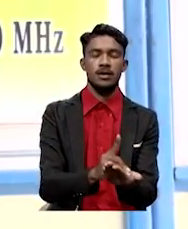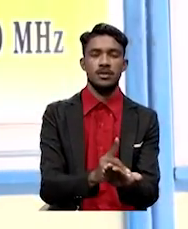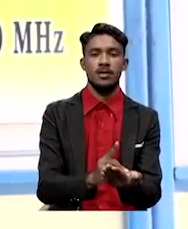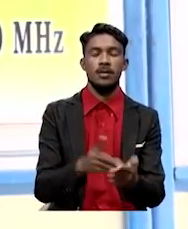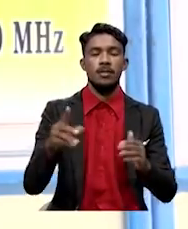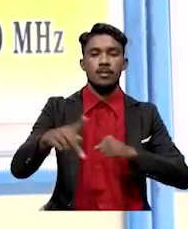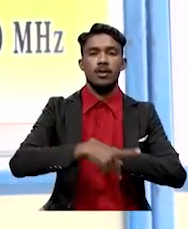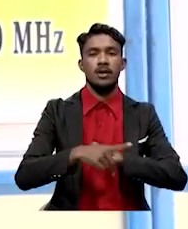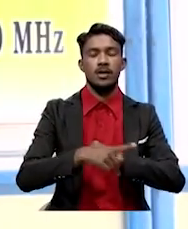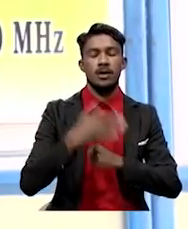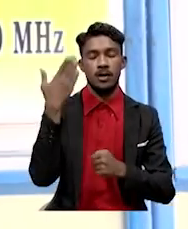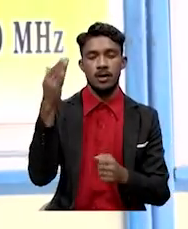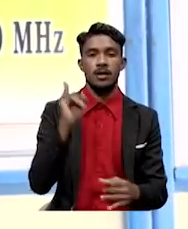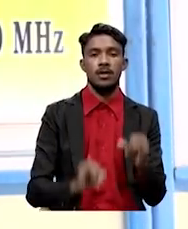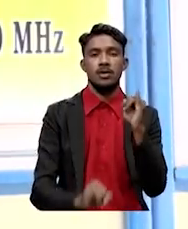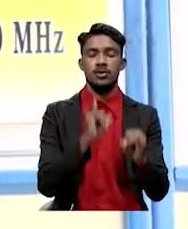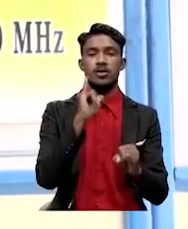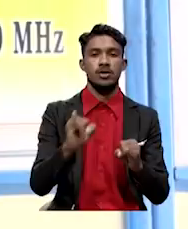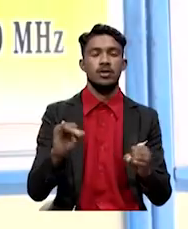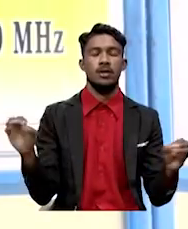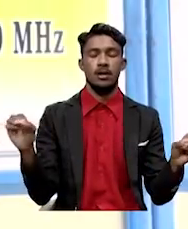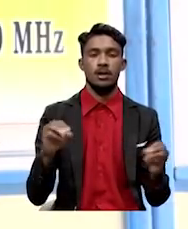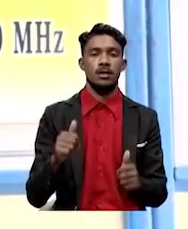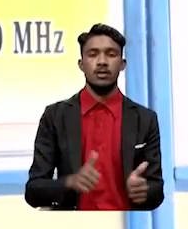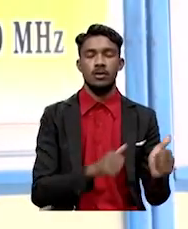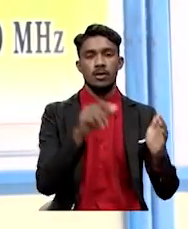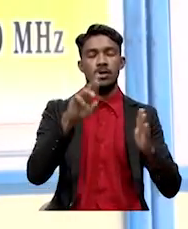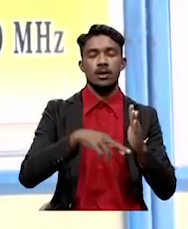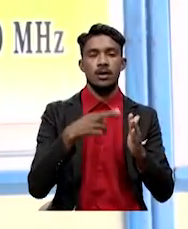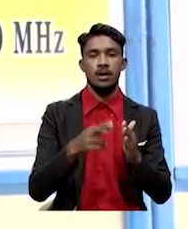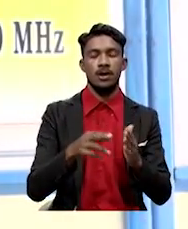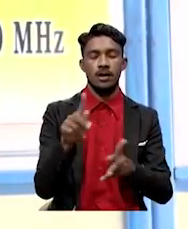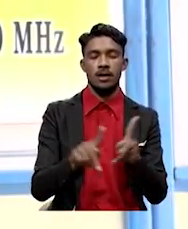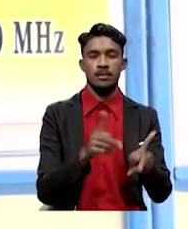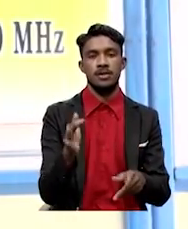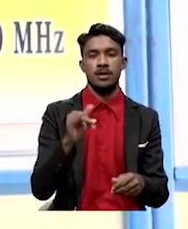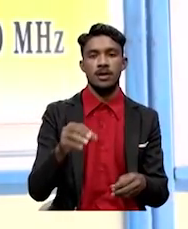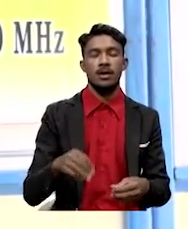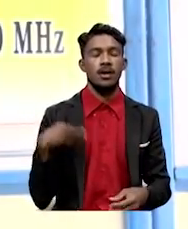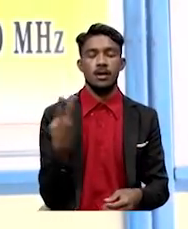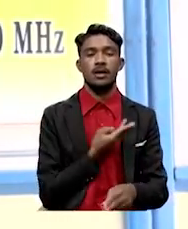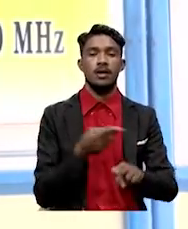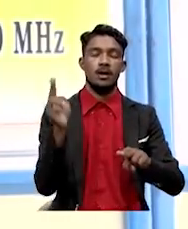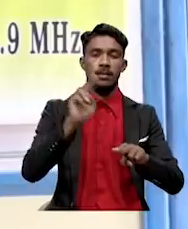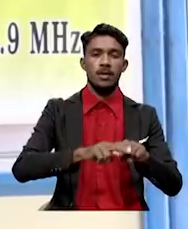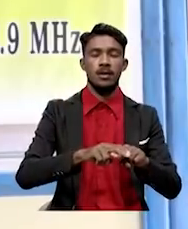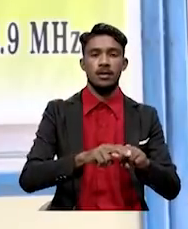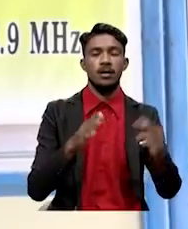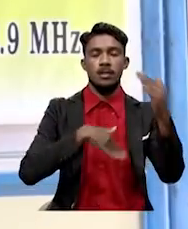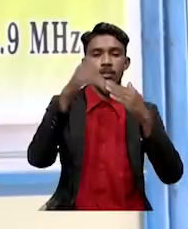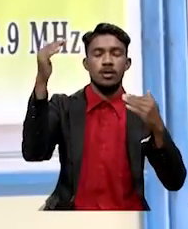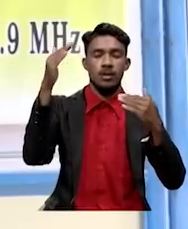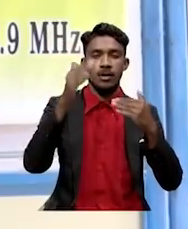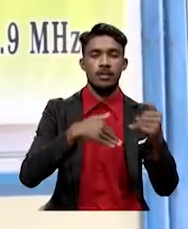e juízo cidadão sireninian, ita fomenta crise antecedentes.